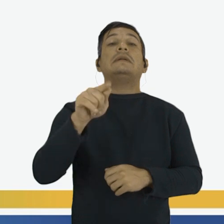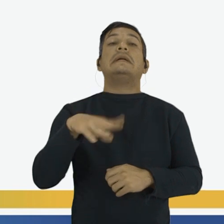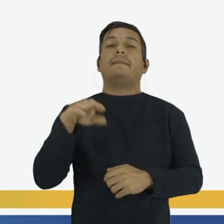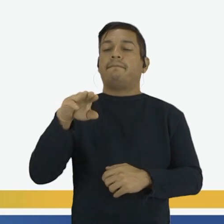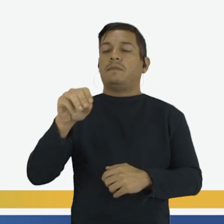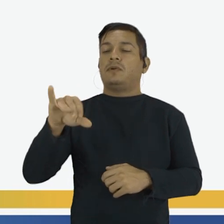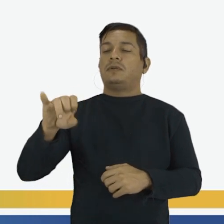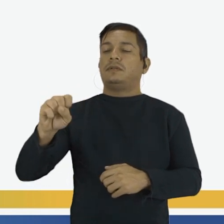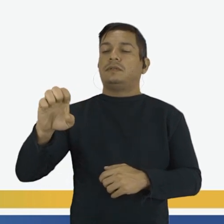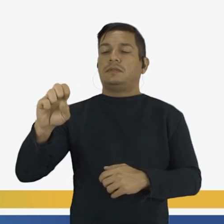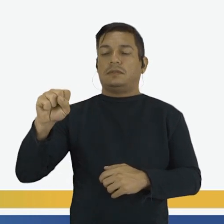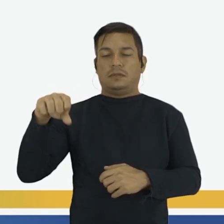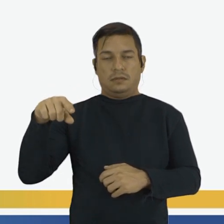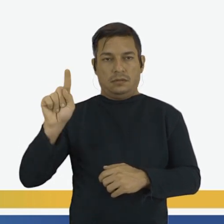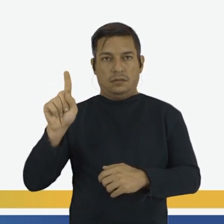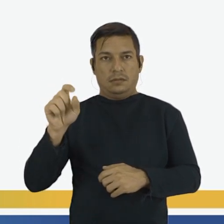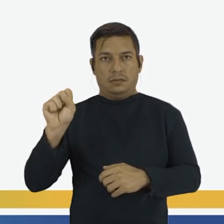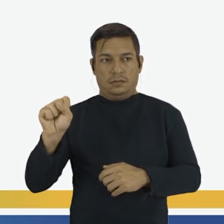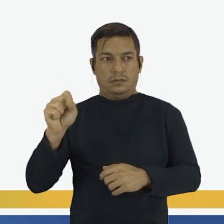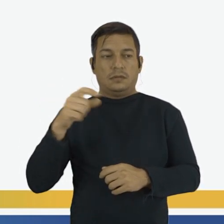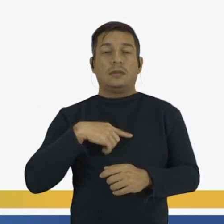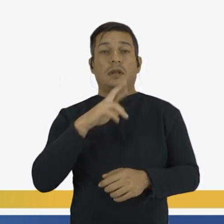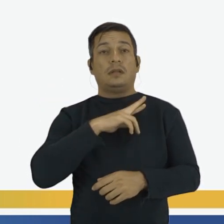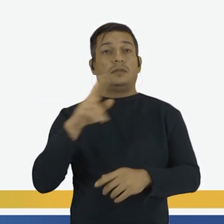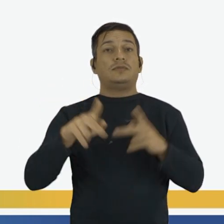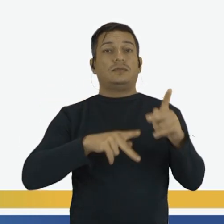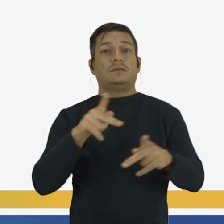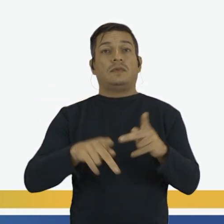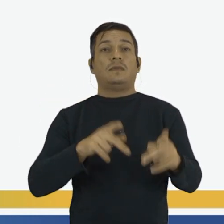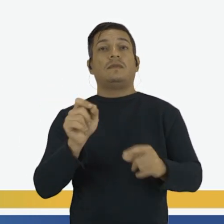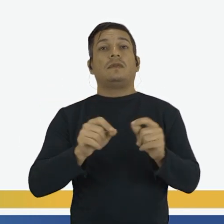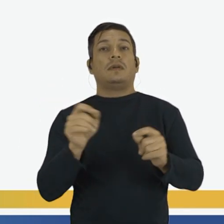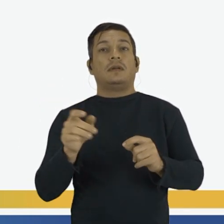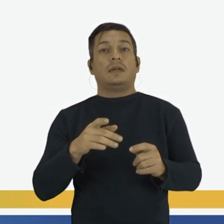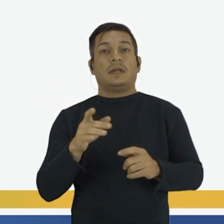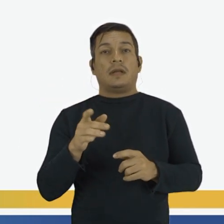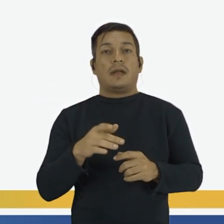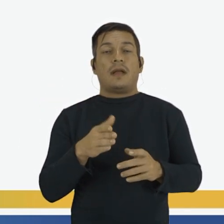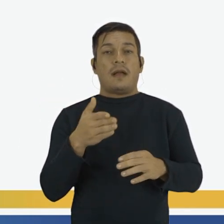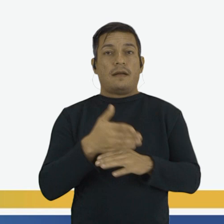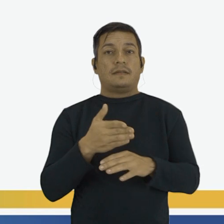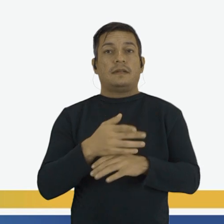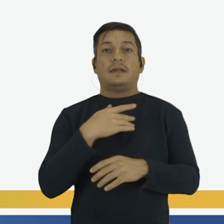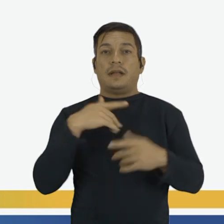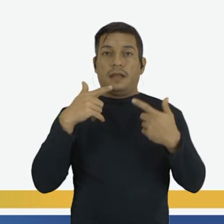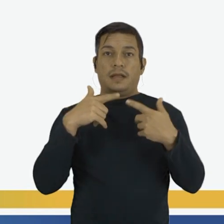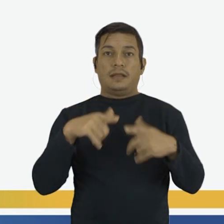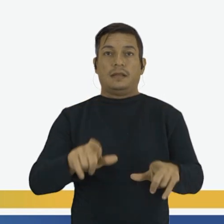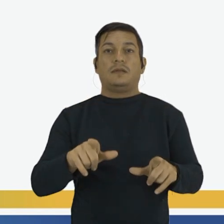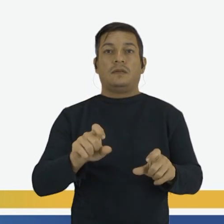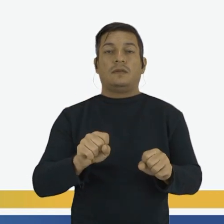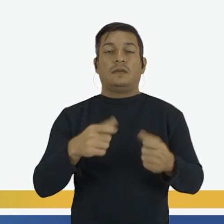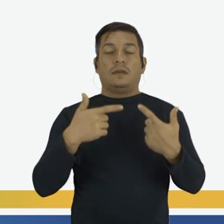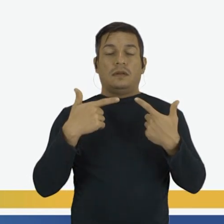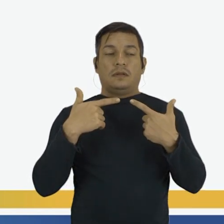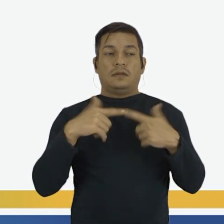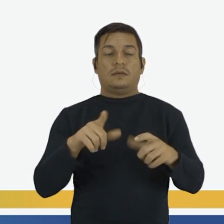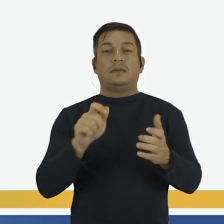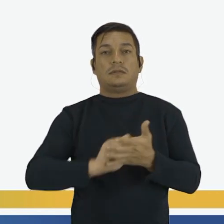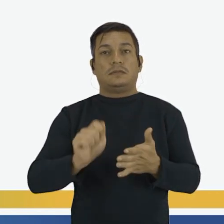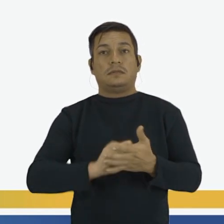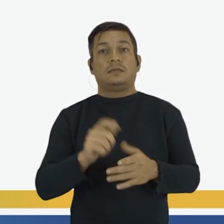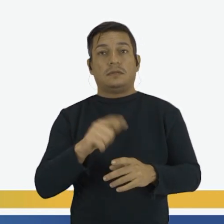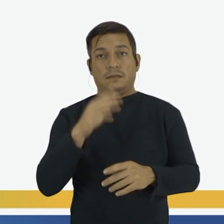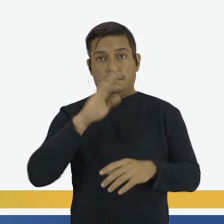Moisés, né? As religiões de povos cujo acesso às línguas escritas foi mais difícil mantêm sua